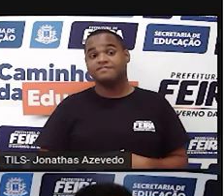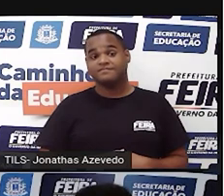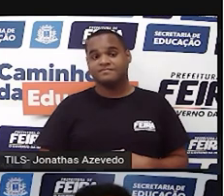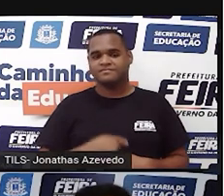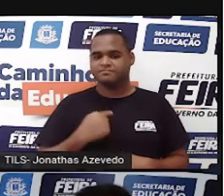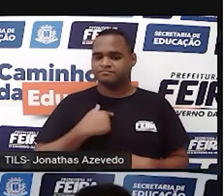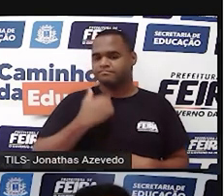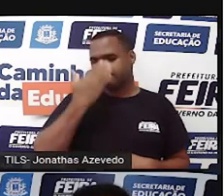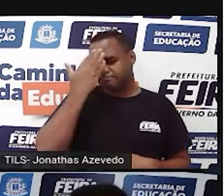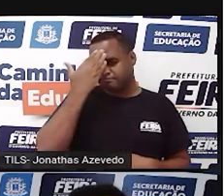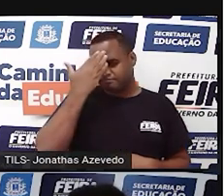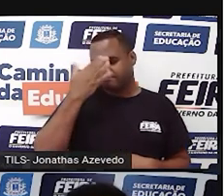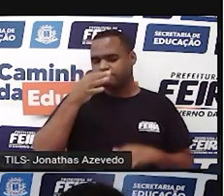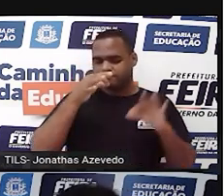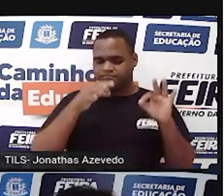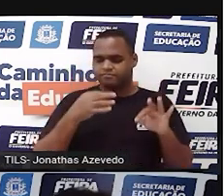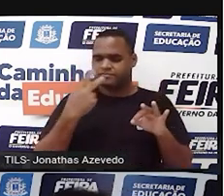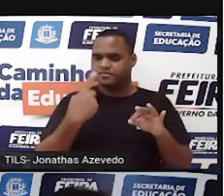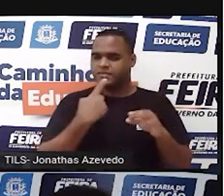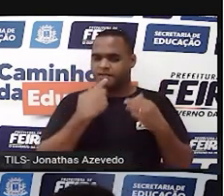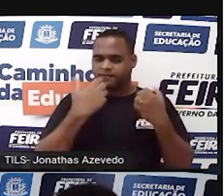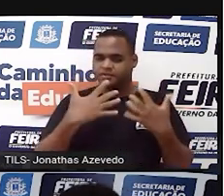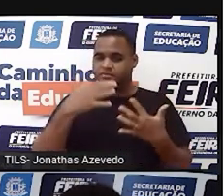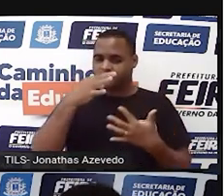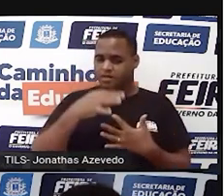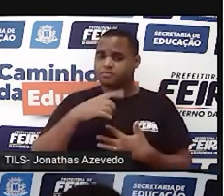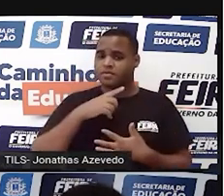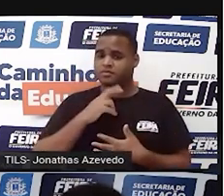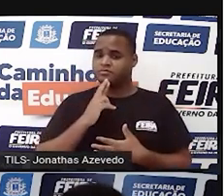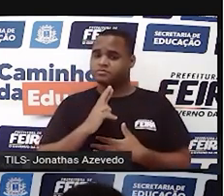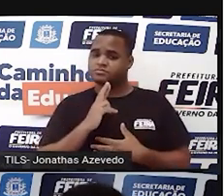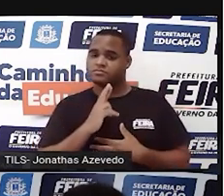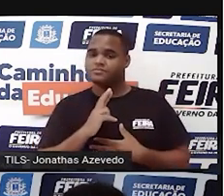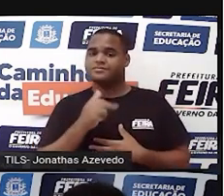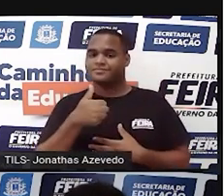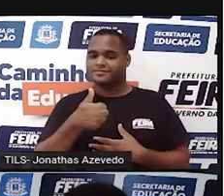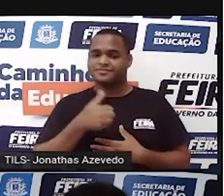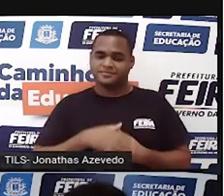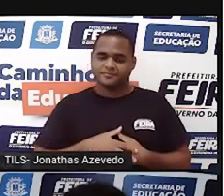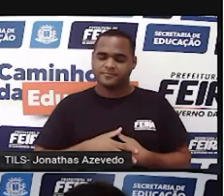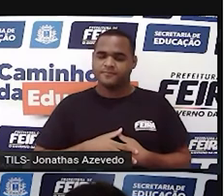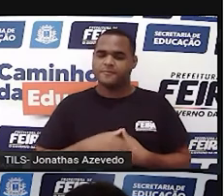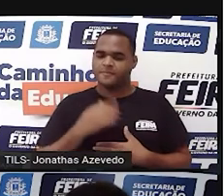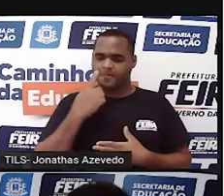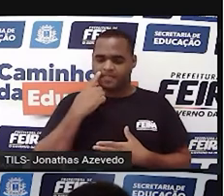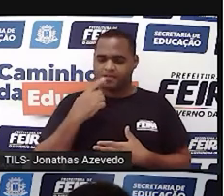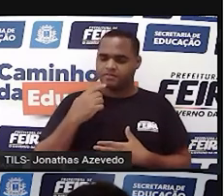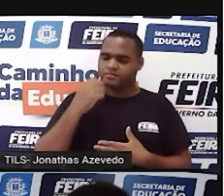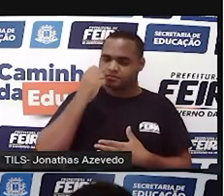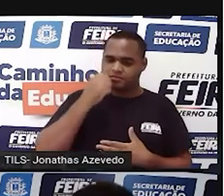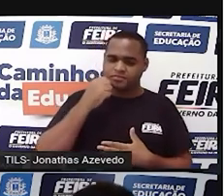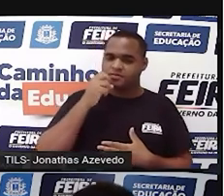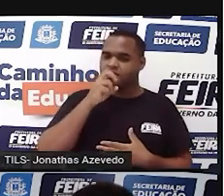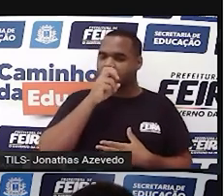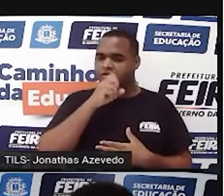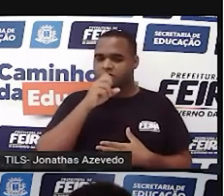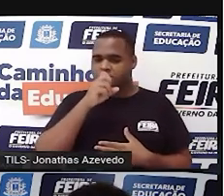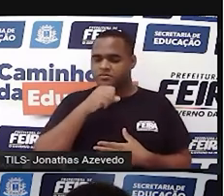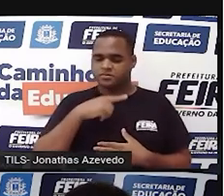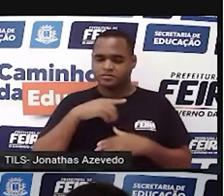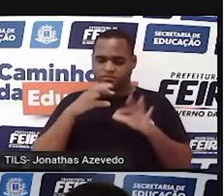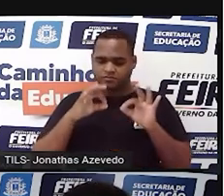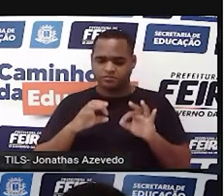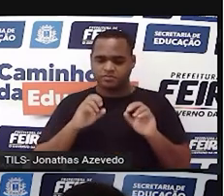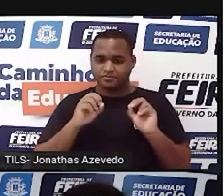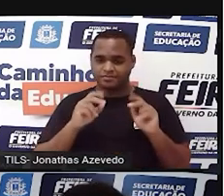Eu tenho certeza que você disse corretamente qual é a resposta, né? Para esse copinho de laranja aí, a unidade mais adequada. Mas